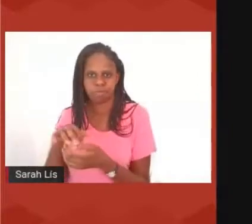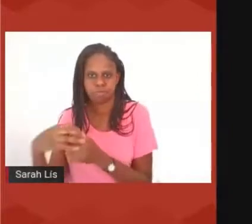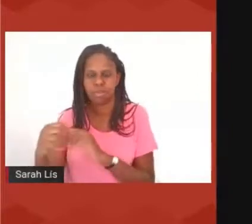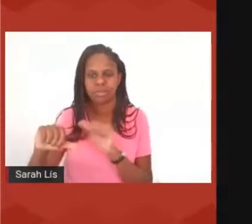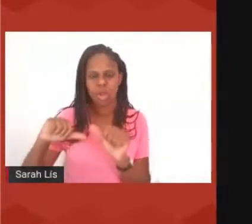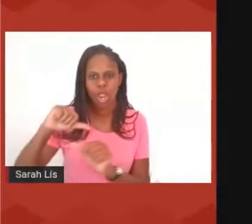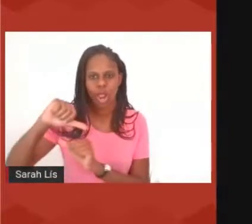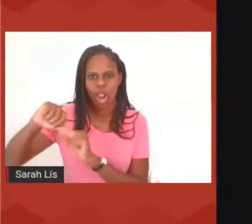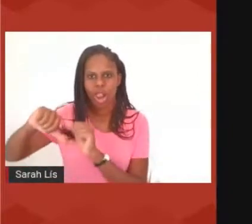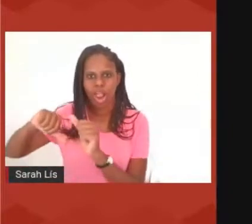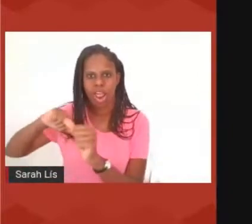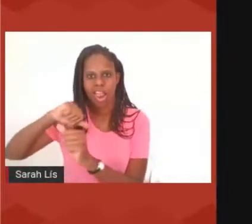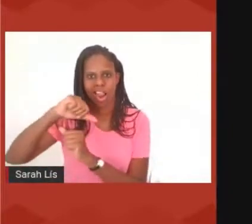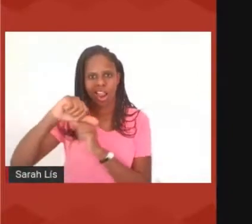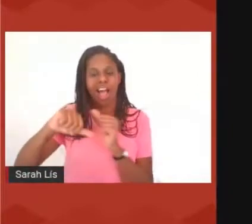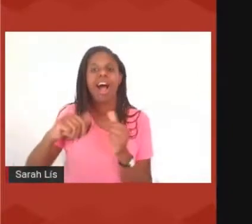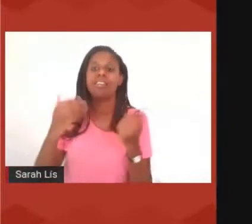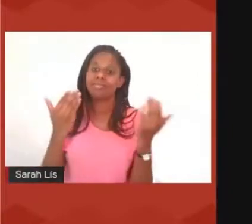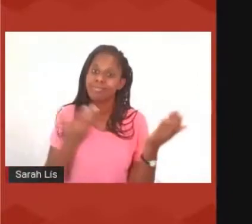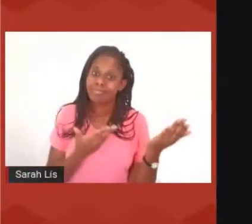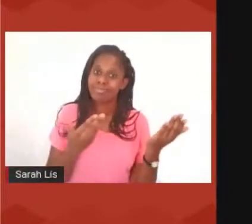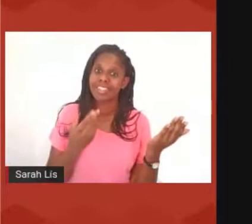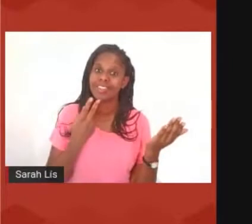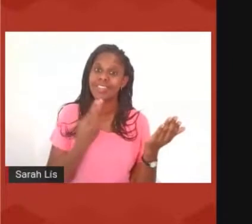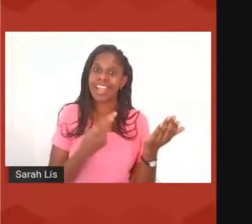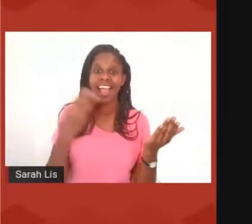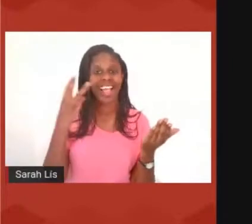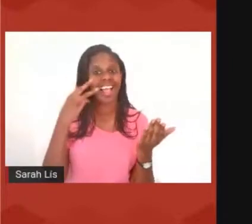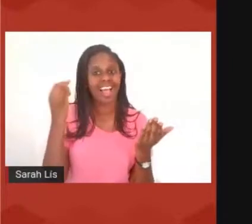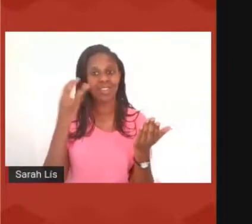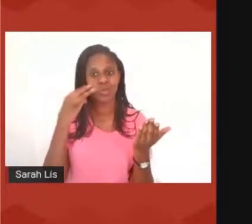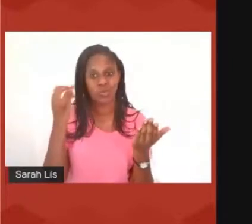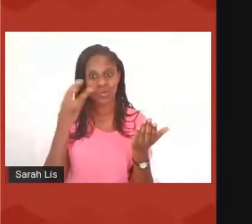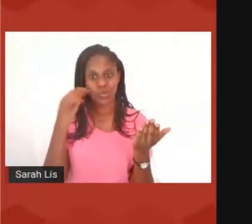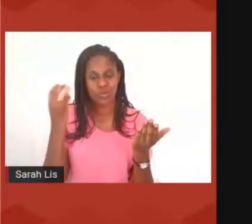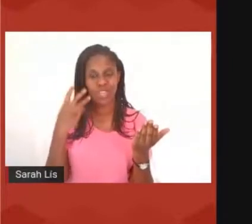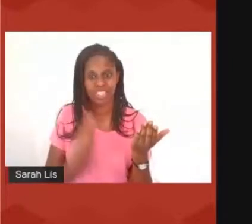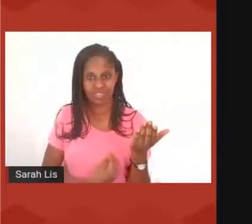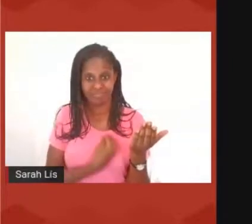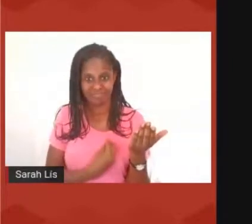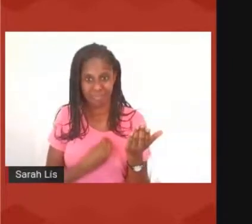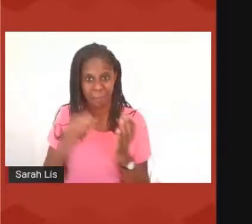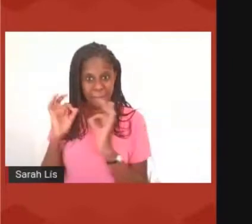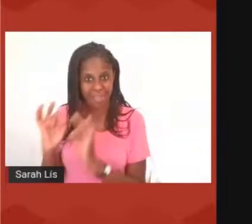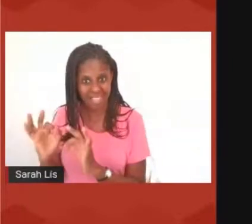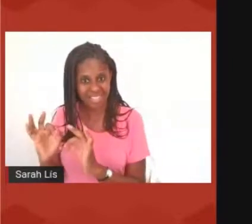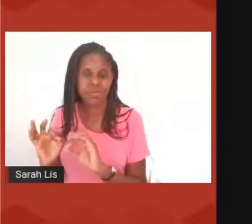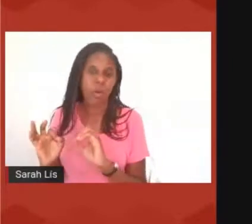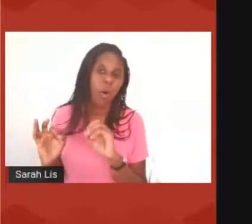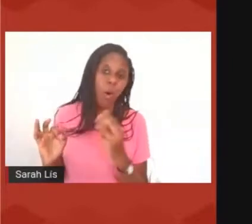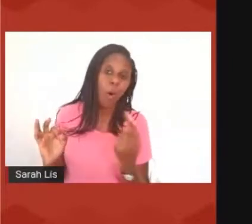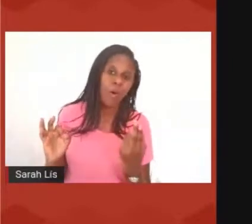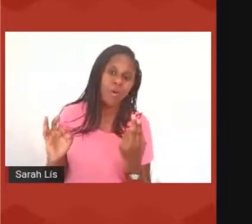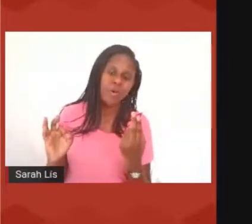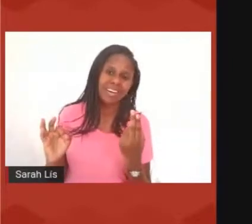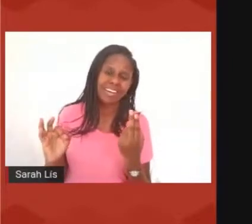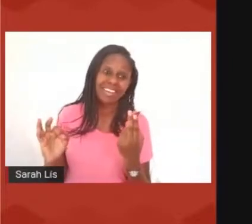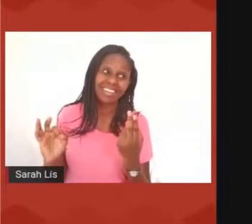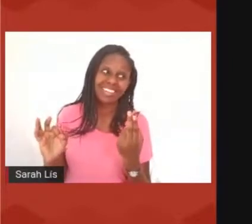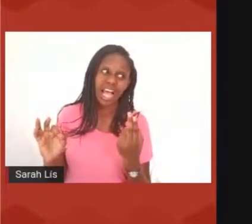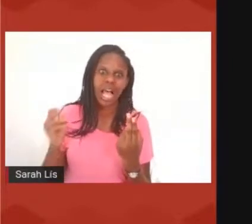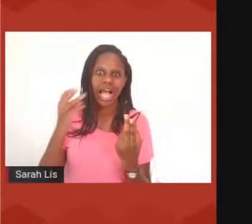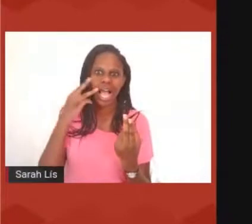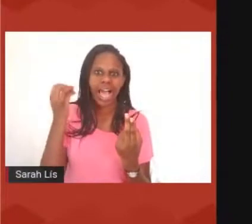chegar num ponto do gato, se a gente está falando de gato vivo ou se a gente está falando de gato